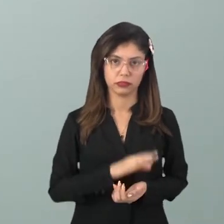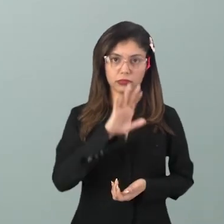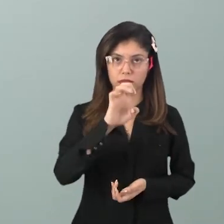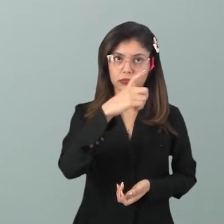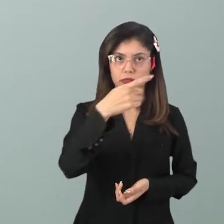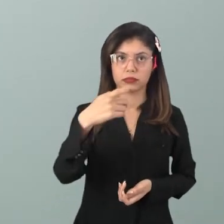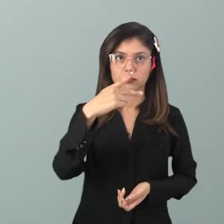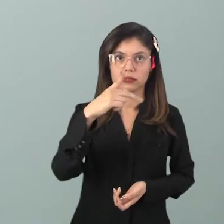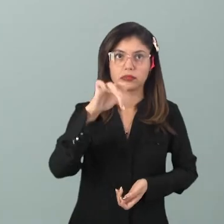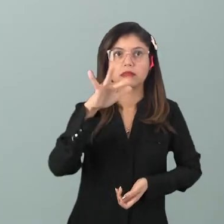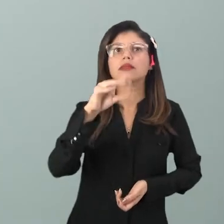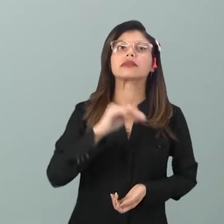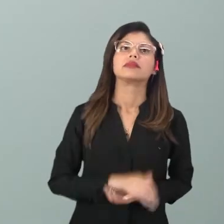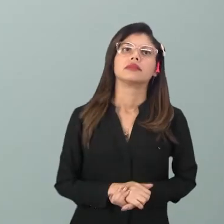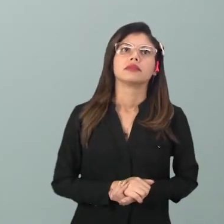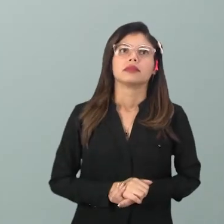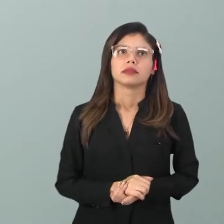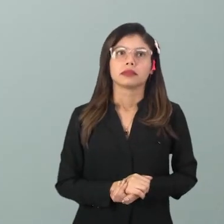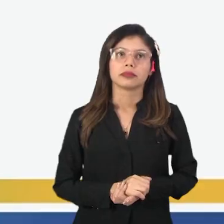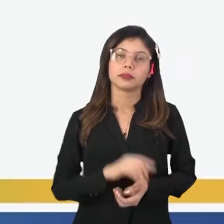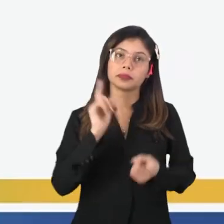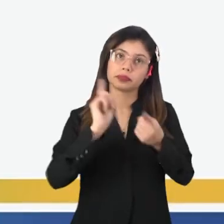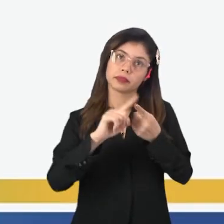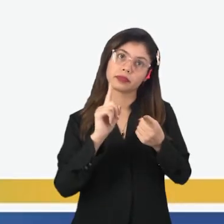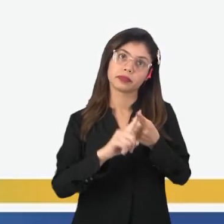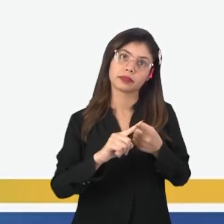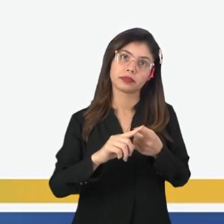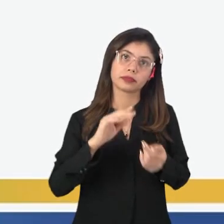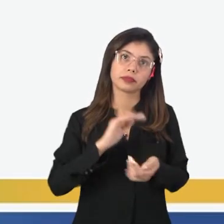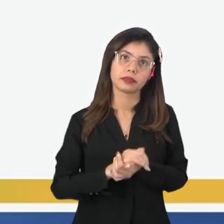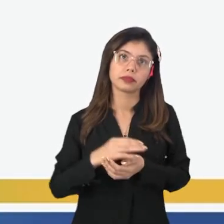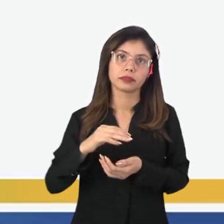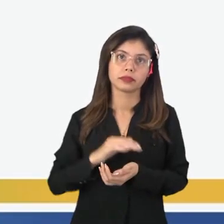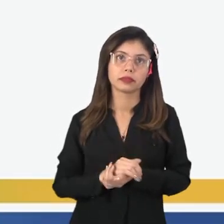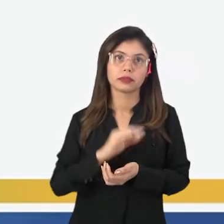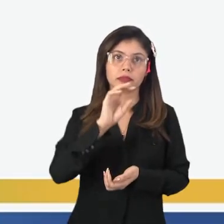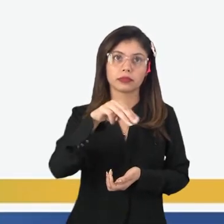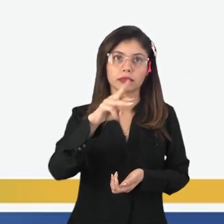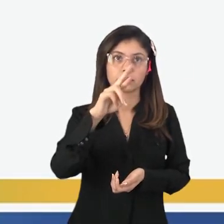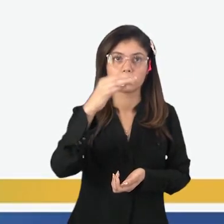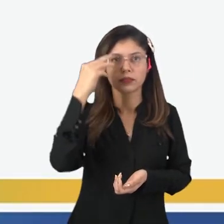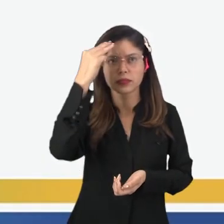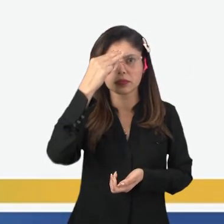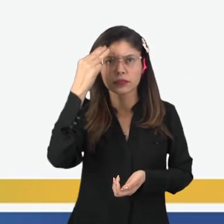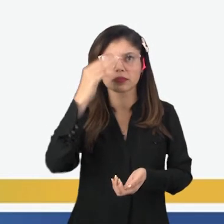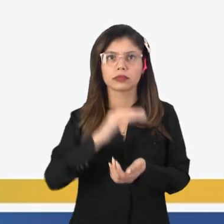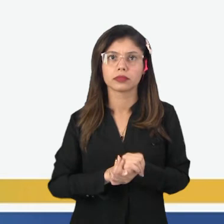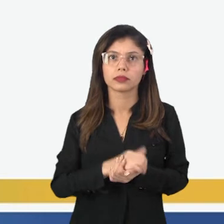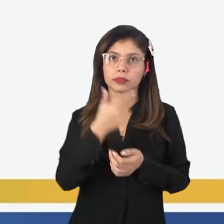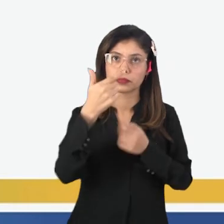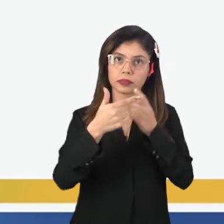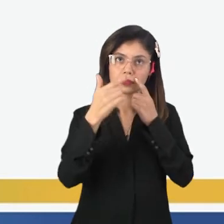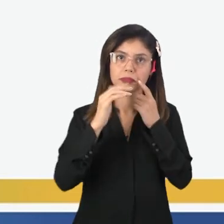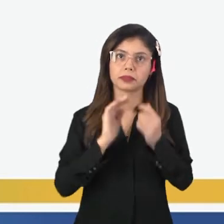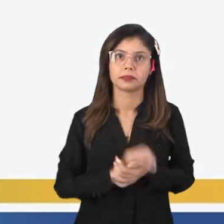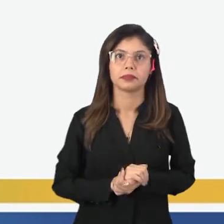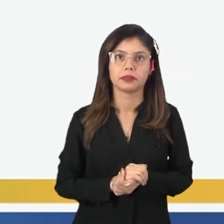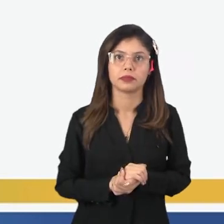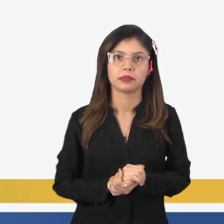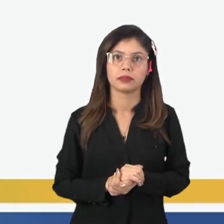intertextualidade explícita. O texto 1, Memórias Desmortas de Brás Cubas. O texto